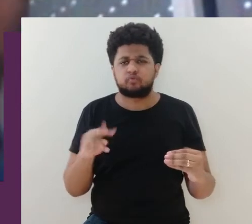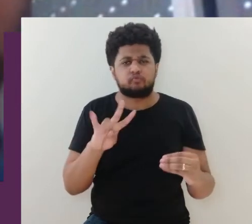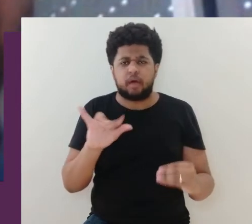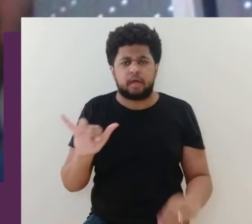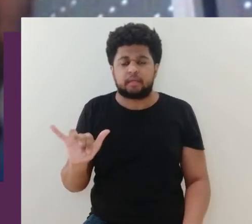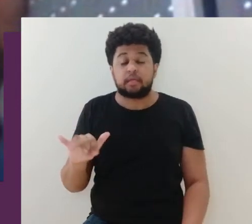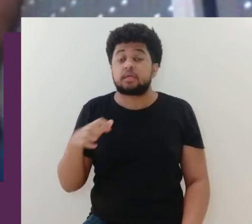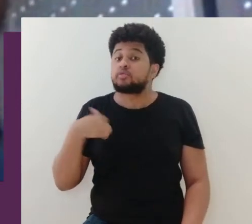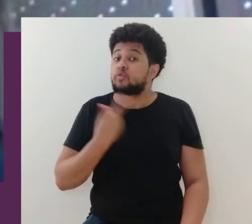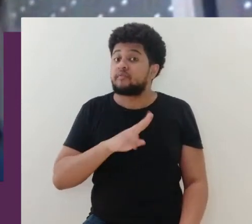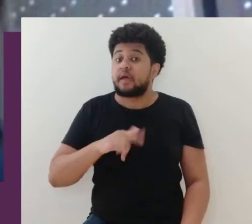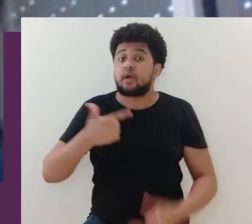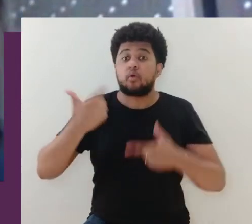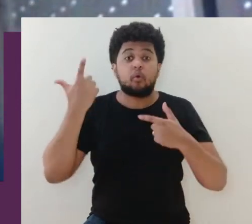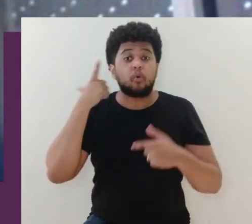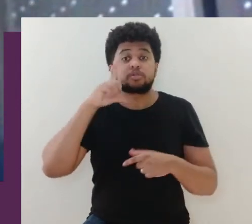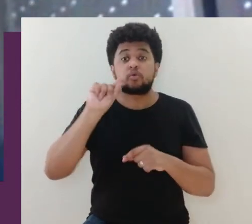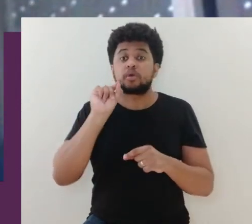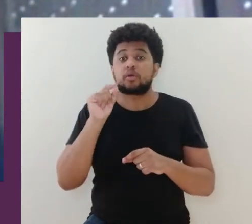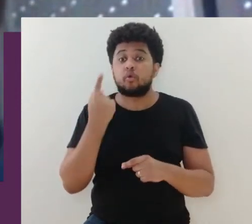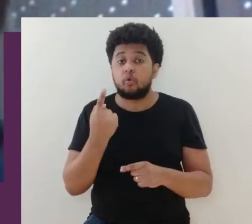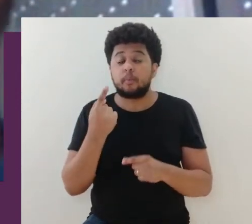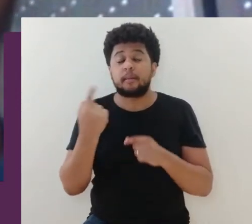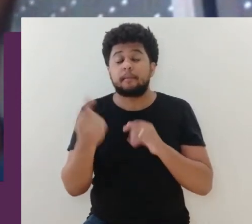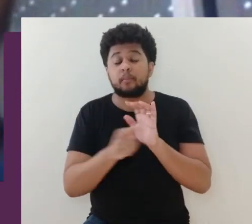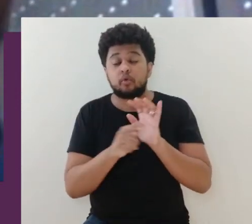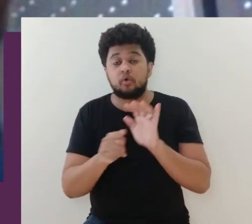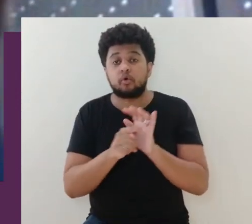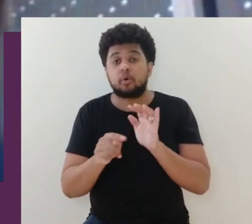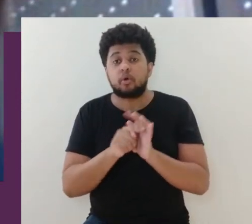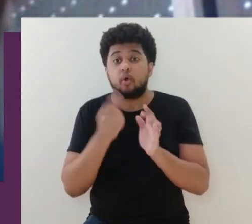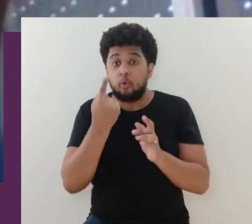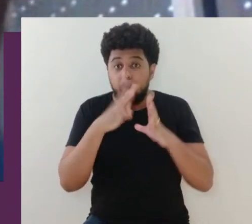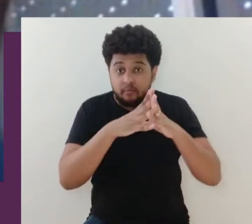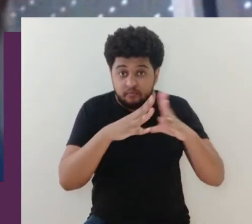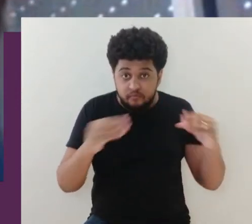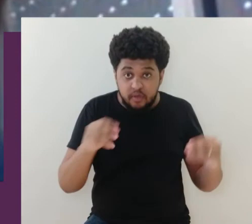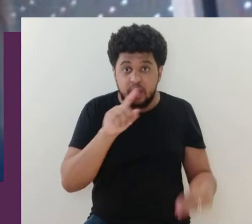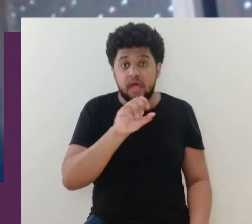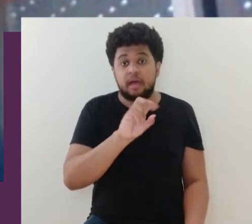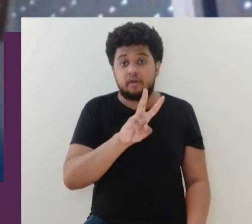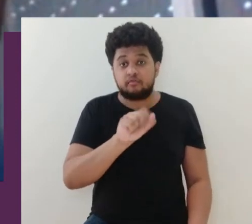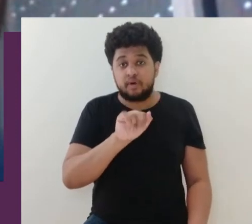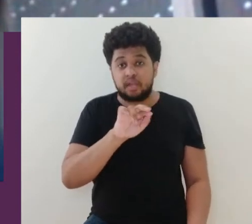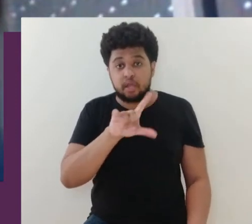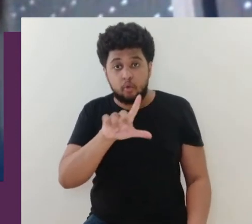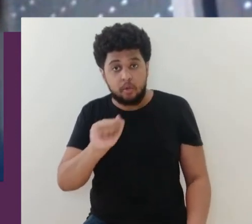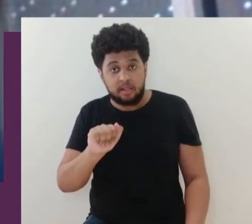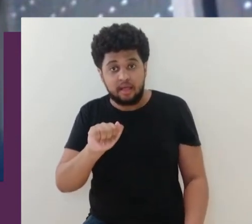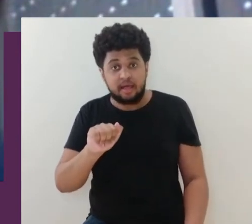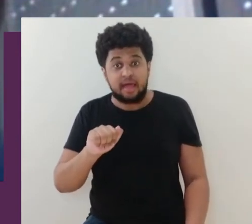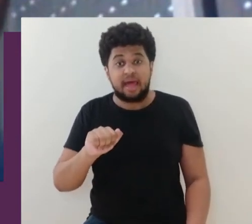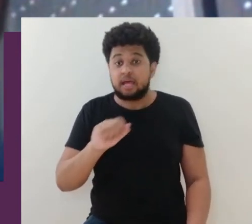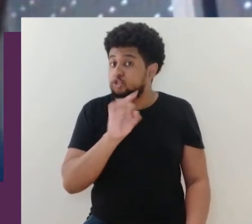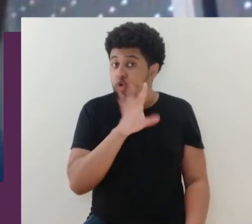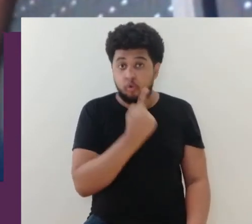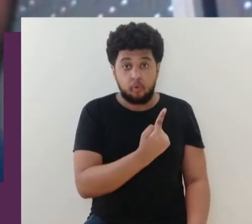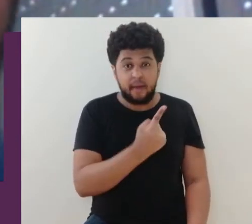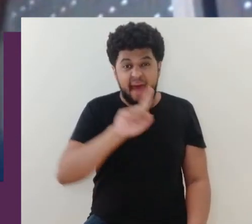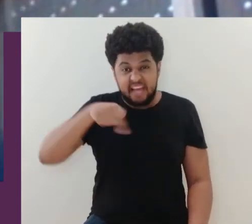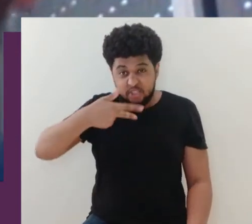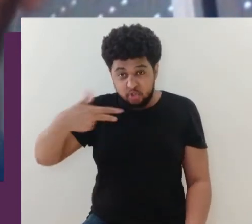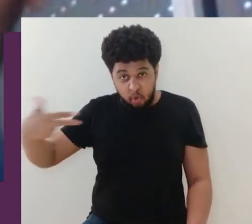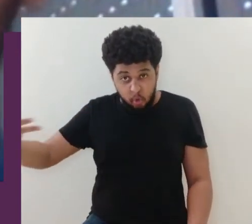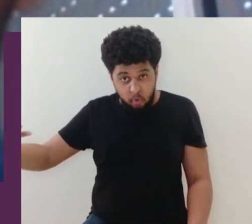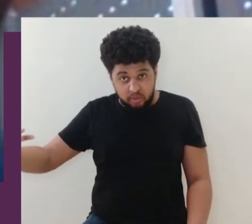cogitação. A gente só conseguiu erradicar uma única doença no mundo, que foi a varíola. As outras, nenhuma a gente conseguiu isso.